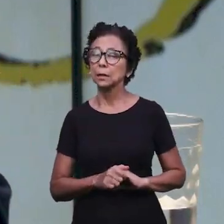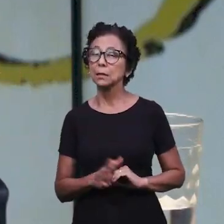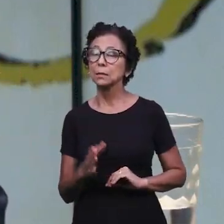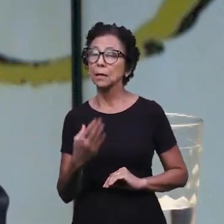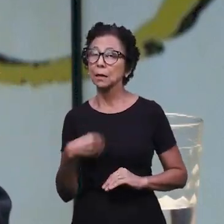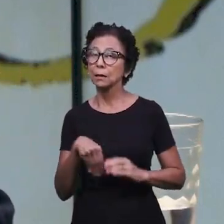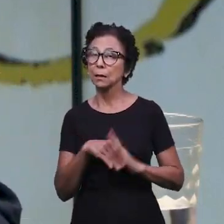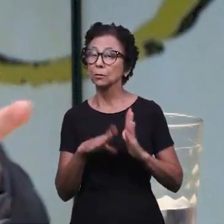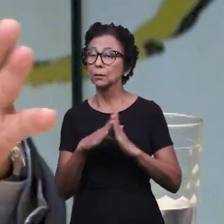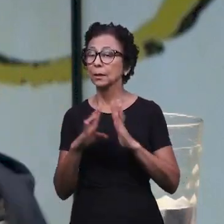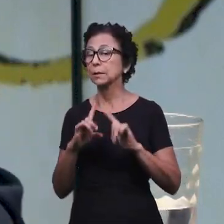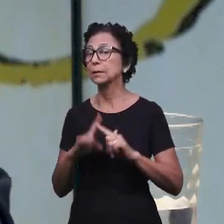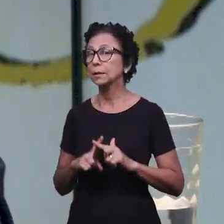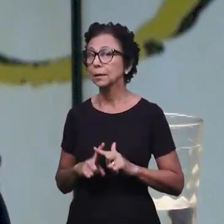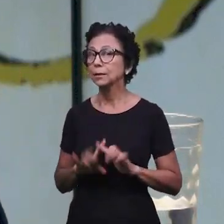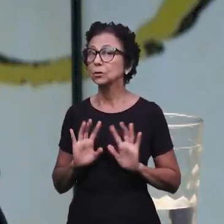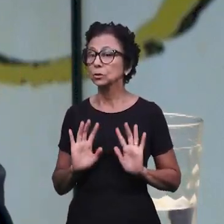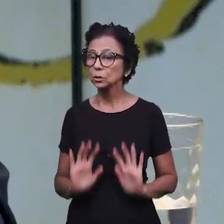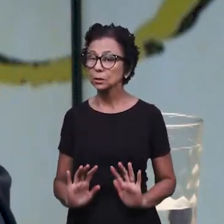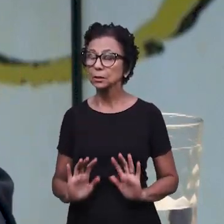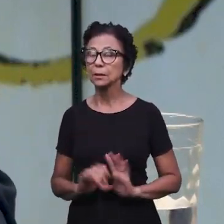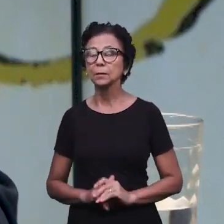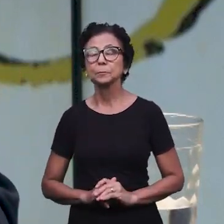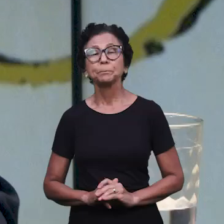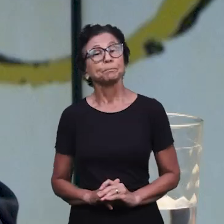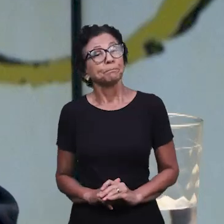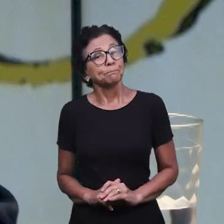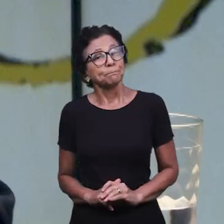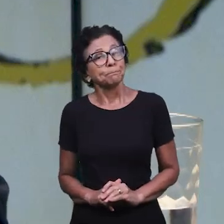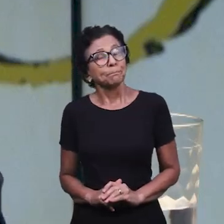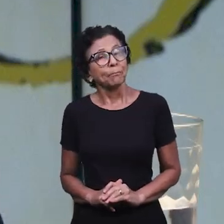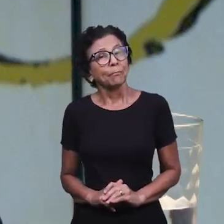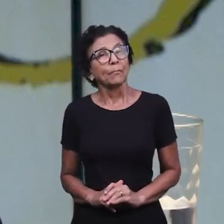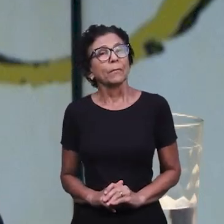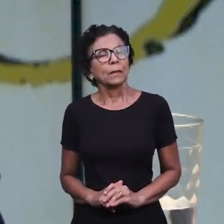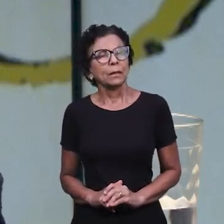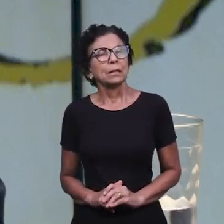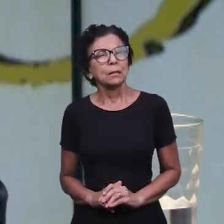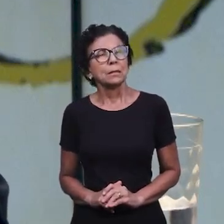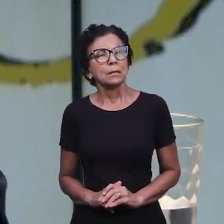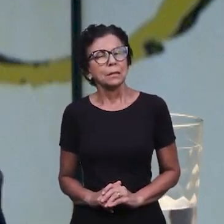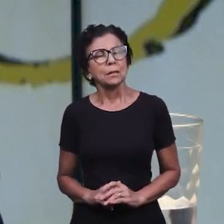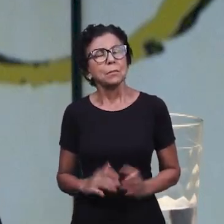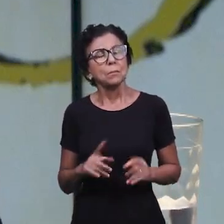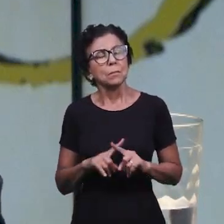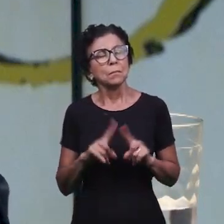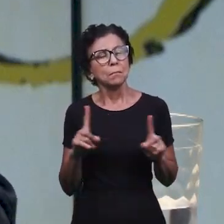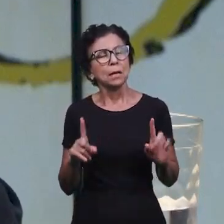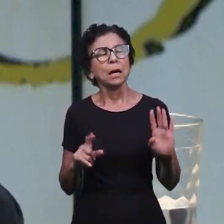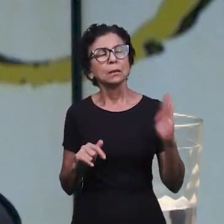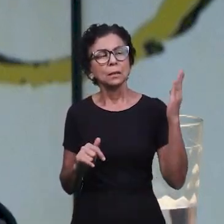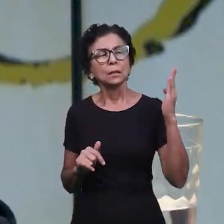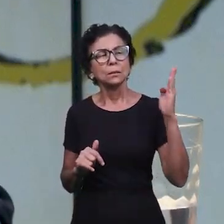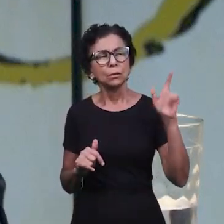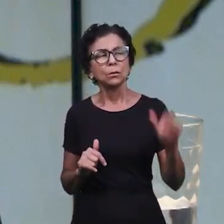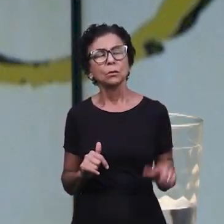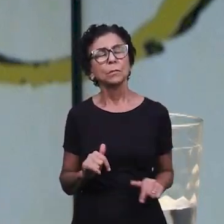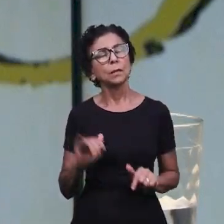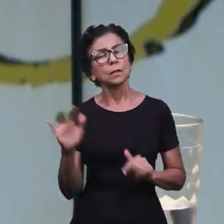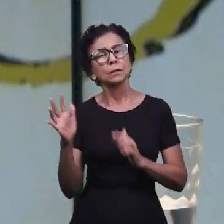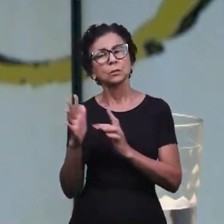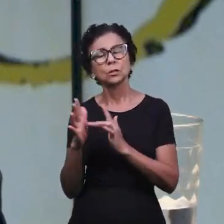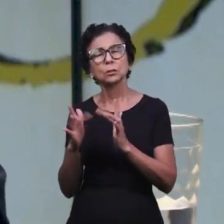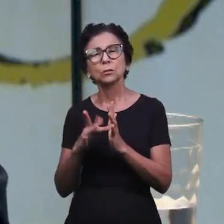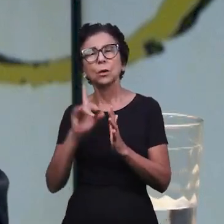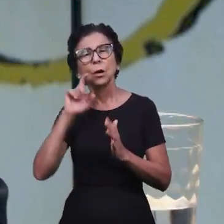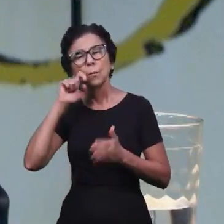mesmo tendo o traidor ali, Jesus tomou o pão, tendo dado graça, disse, né? Na noite que foi traído, Jesus tomou o pão, tendo dado